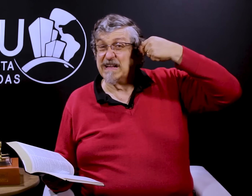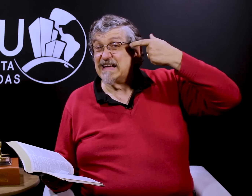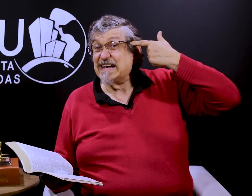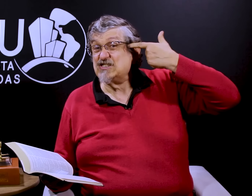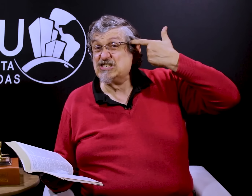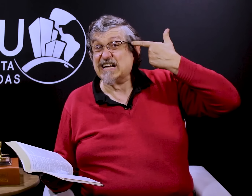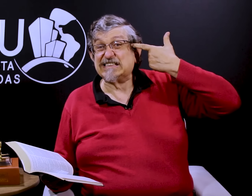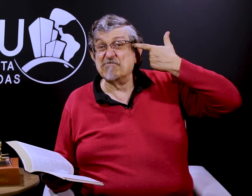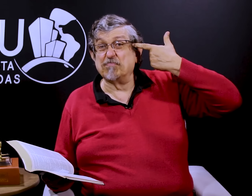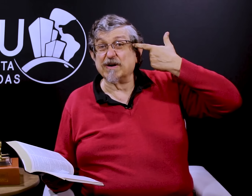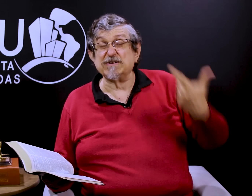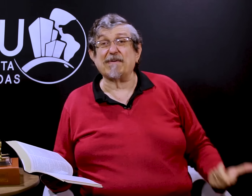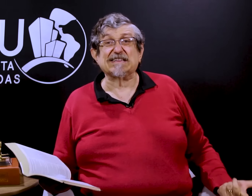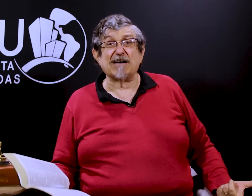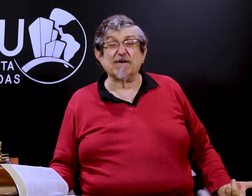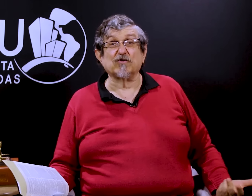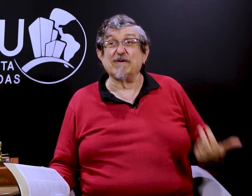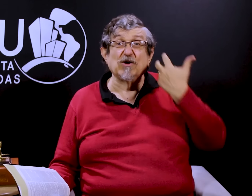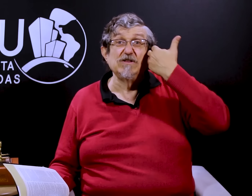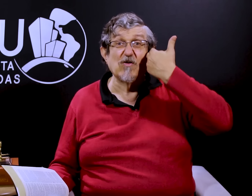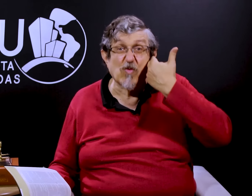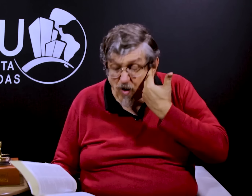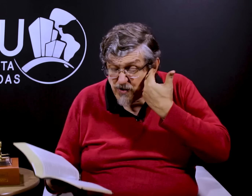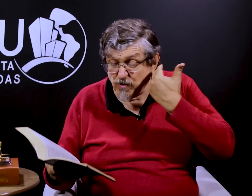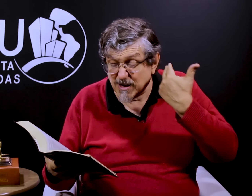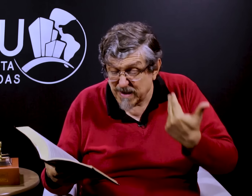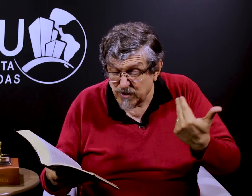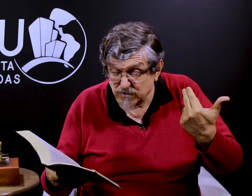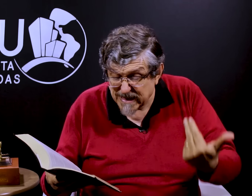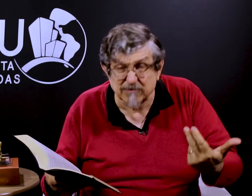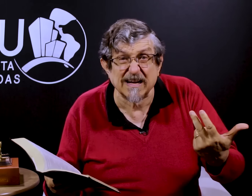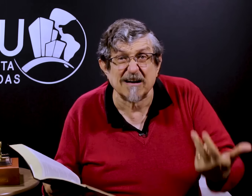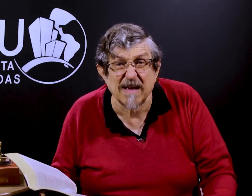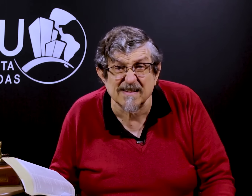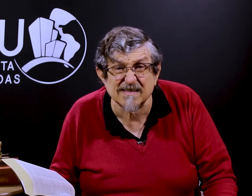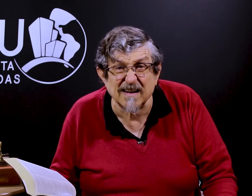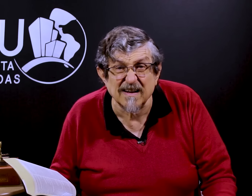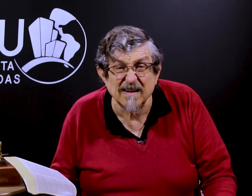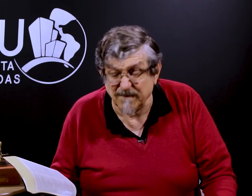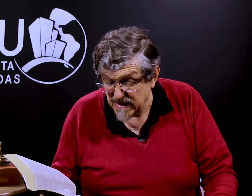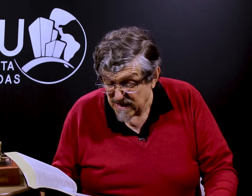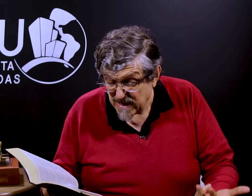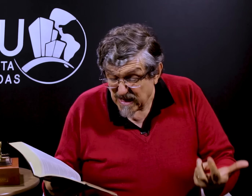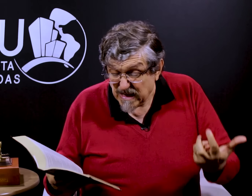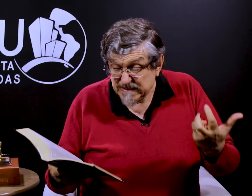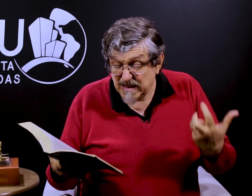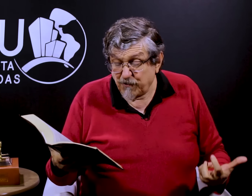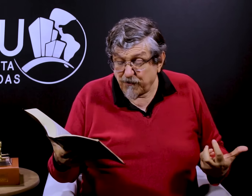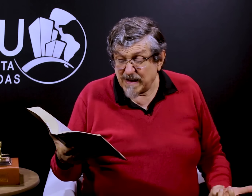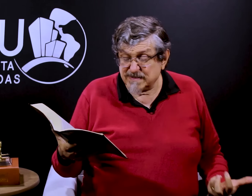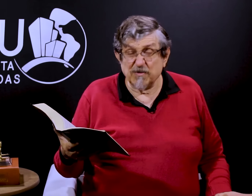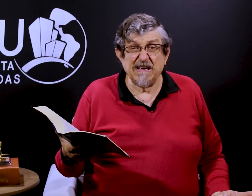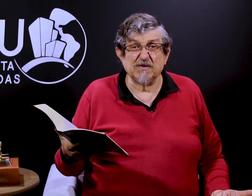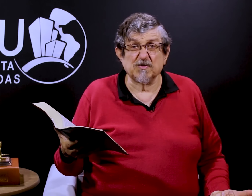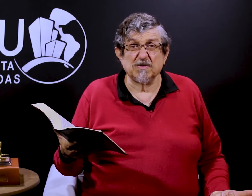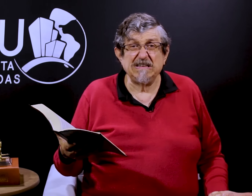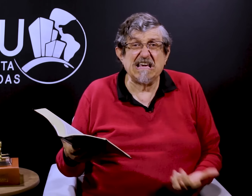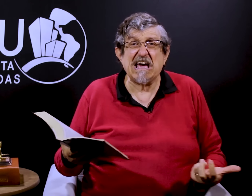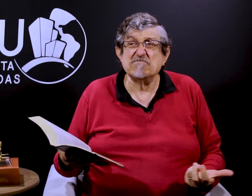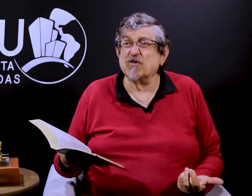rudimentar e atingir a tempo podia matar a pessoa então não corte o cabelo do lado da cabeça Não façam